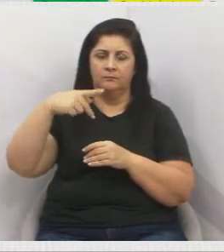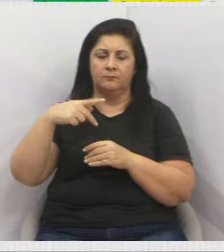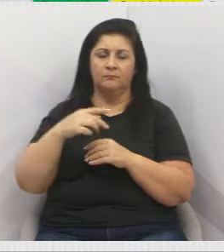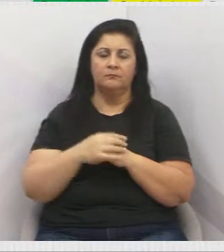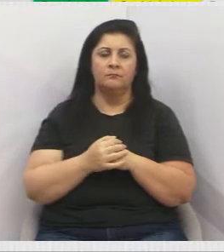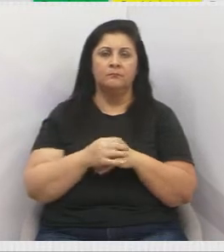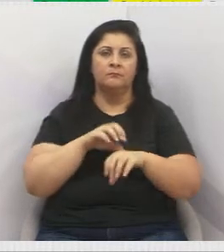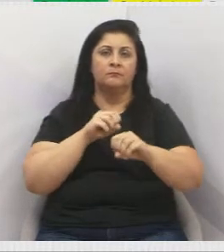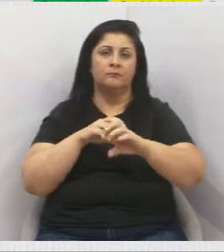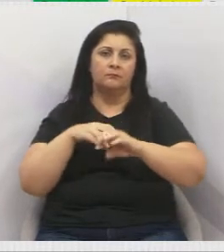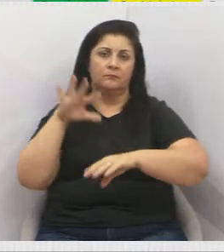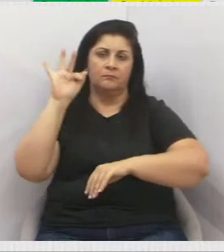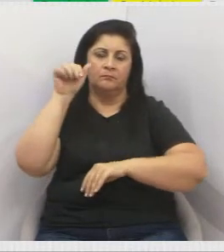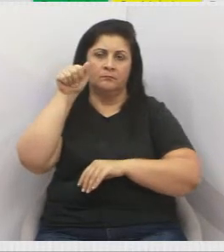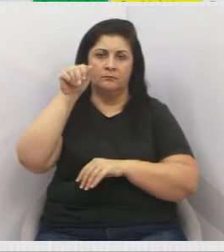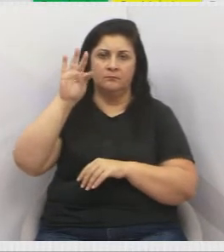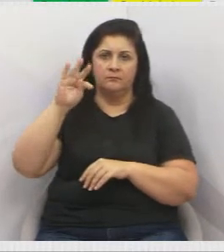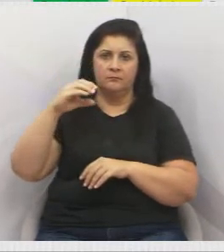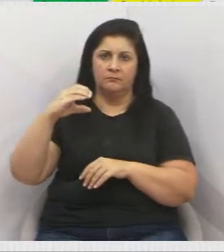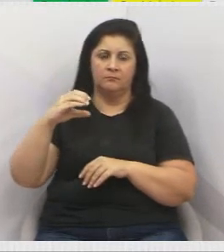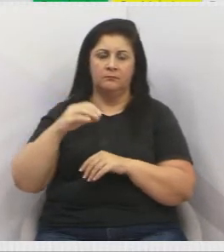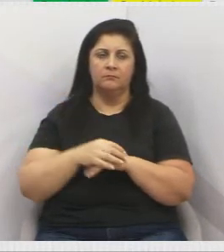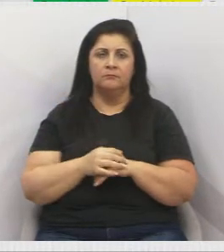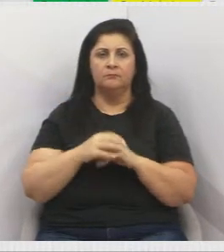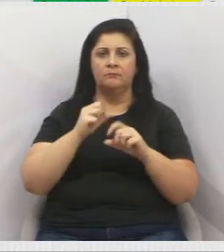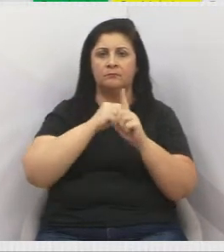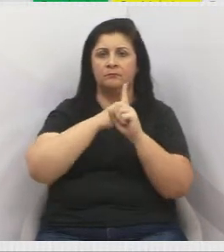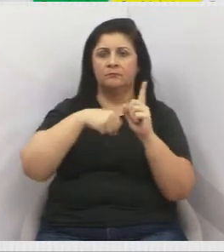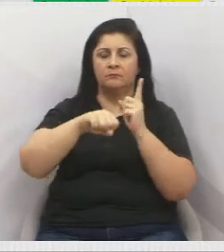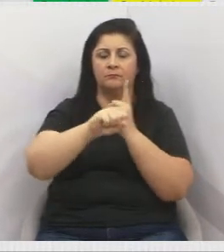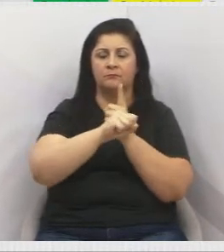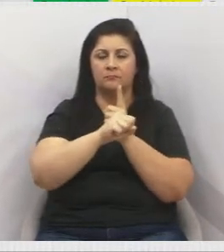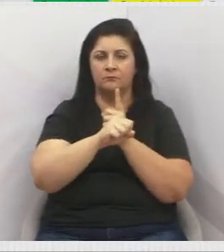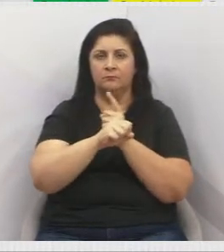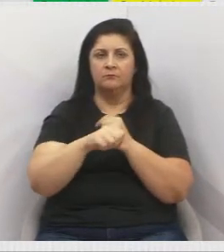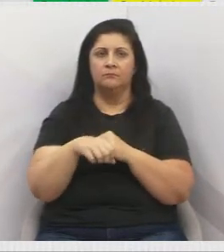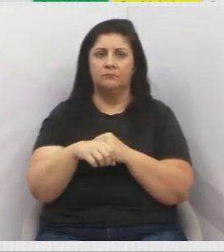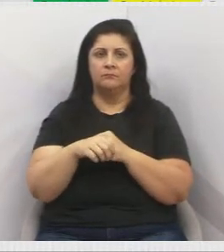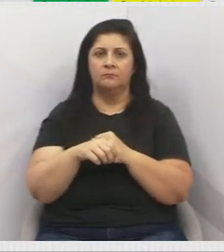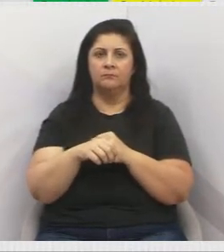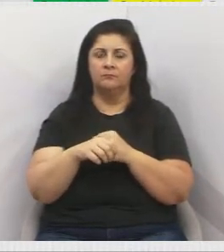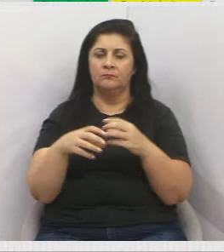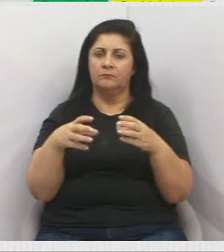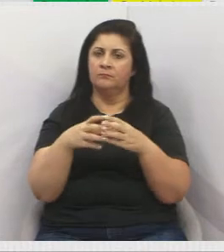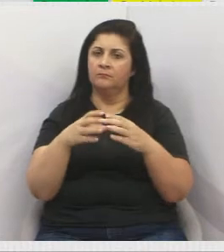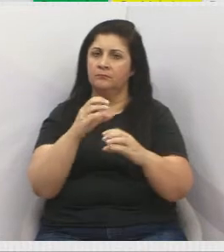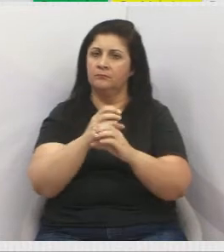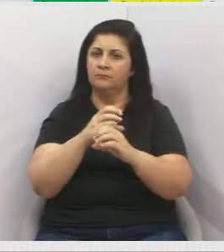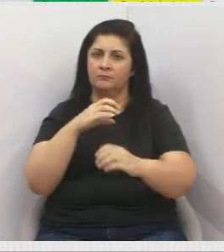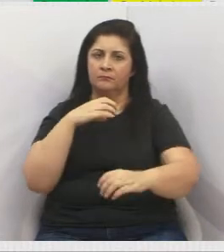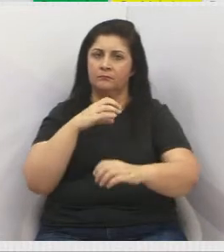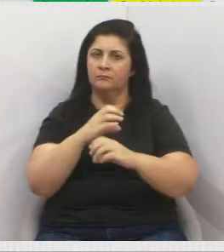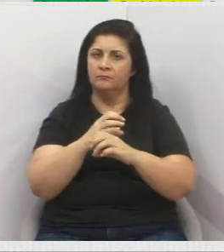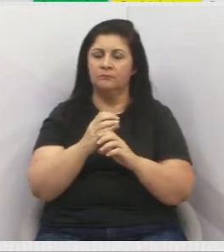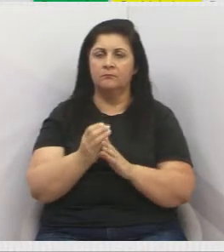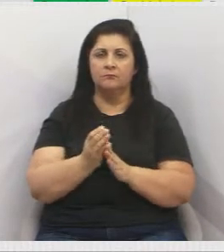entidades acadêmicas, FATEC e organização da sociedade civil, Associação dos Engenheiros e Arquitetos.